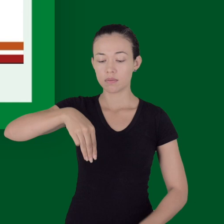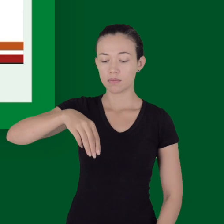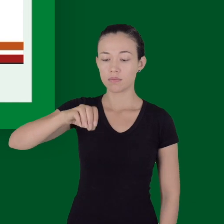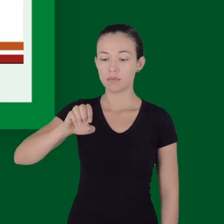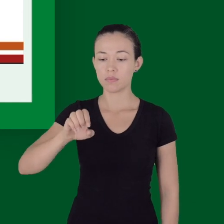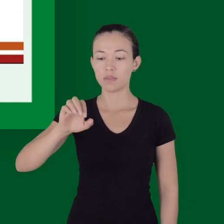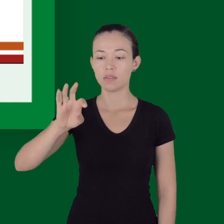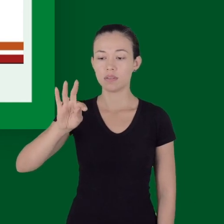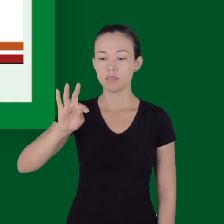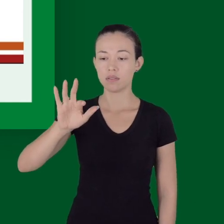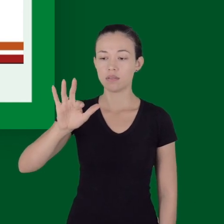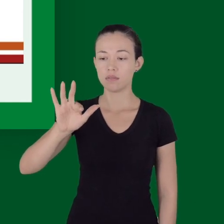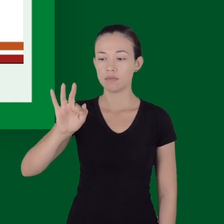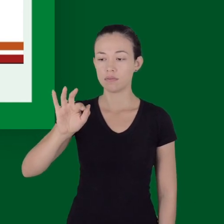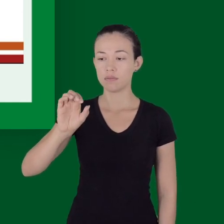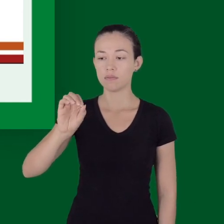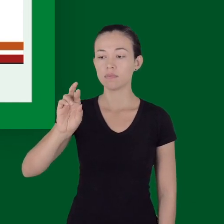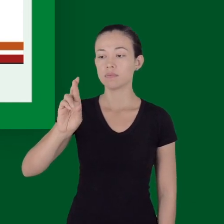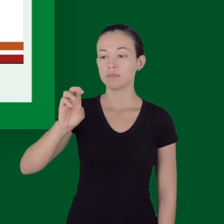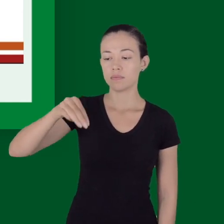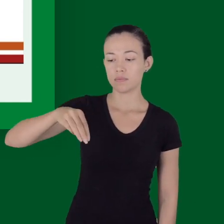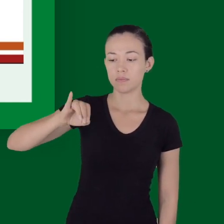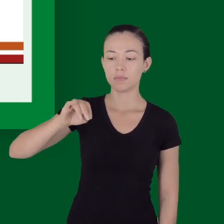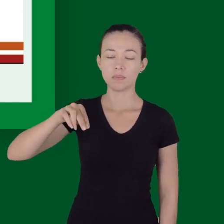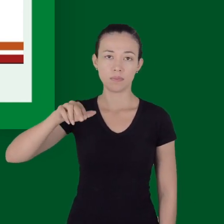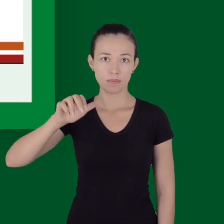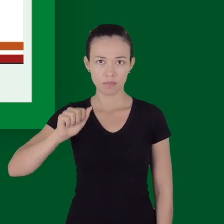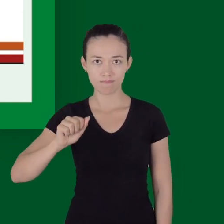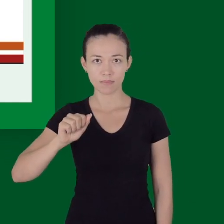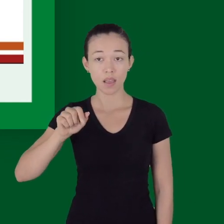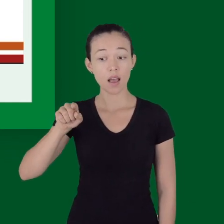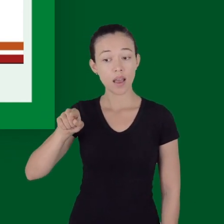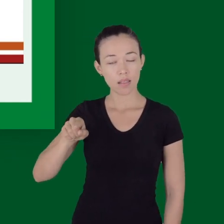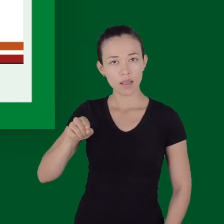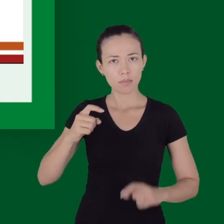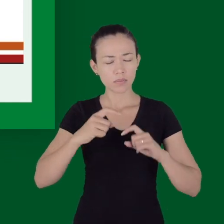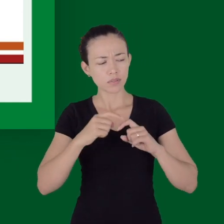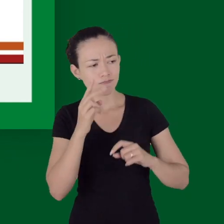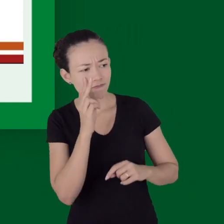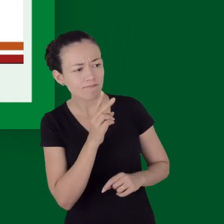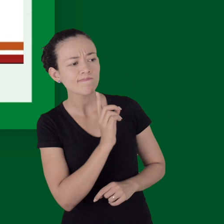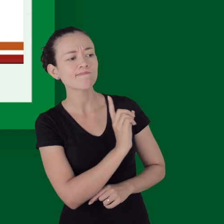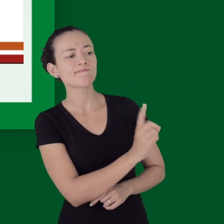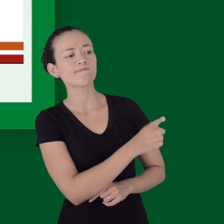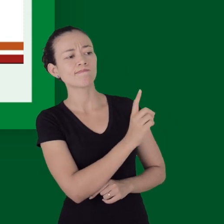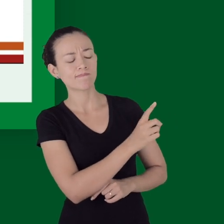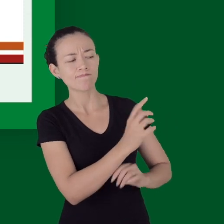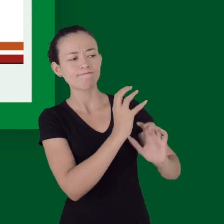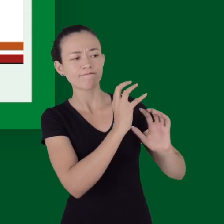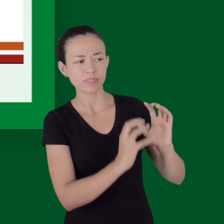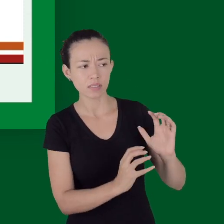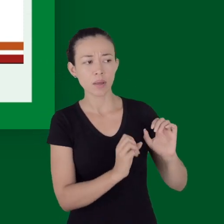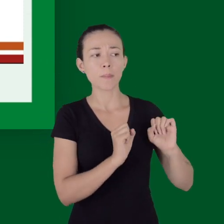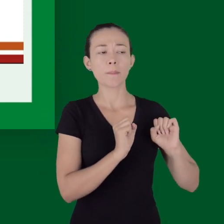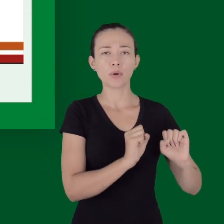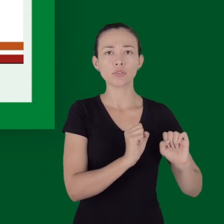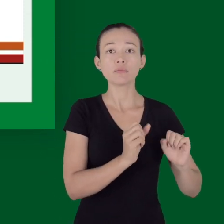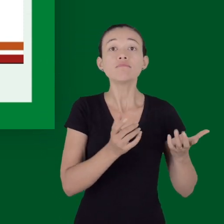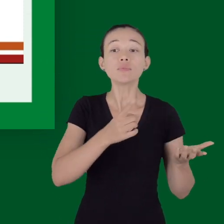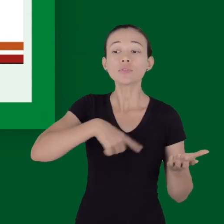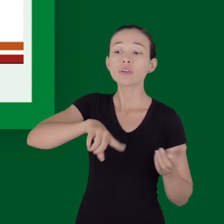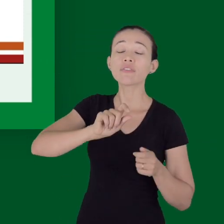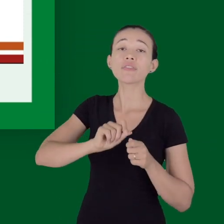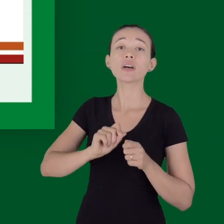que faremos, né, diante disso? Estamos contra-regulando com uma básica lá com suspeita de AVC. A janela para trombólise é de